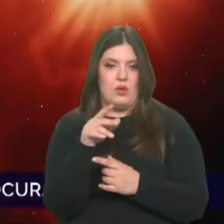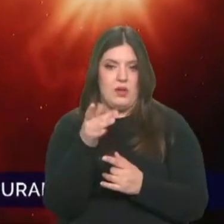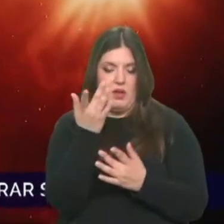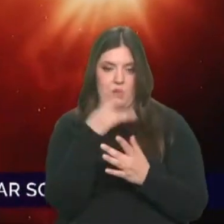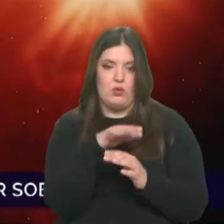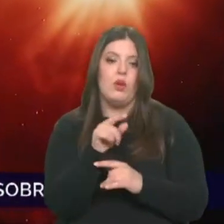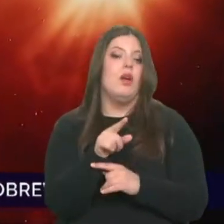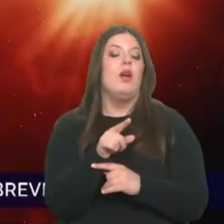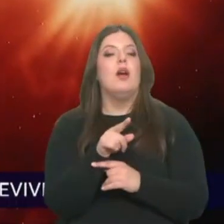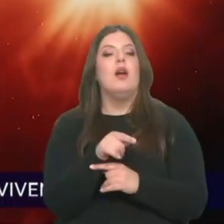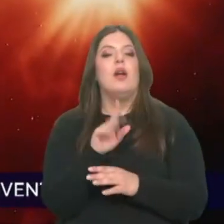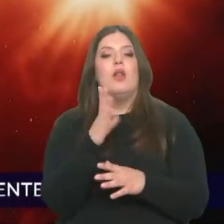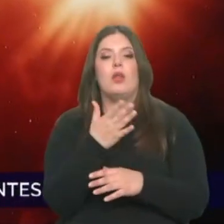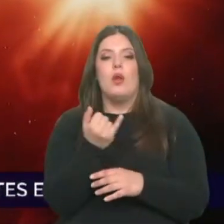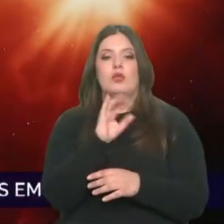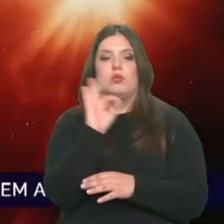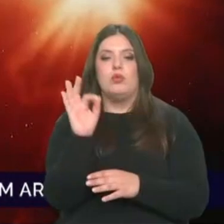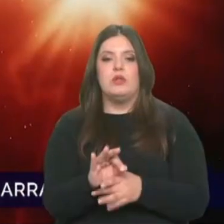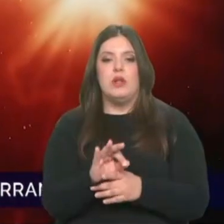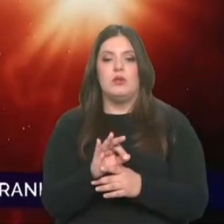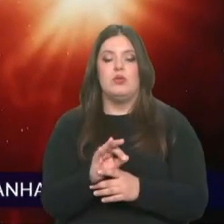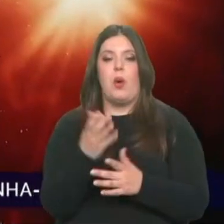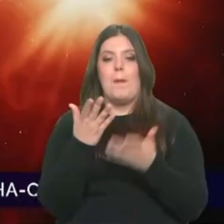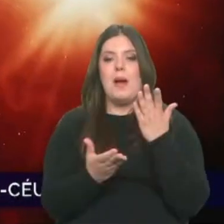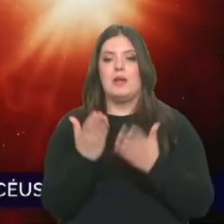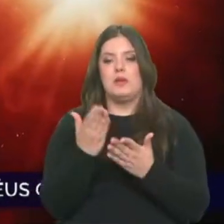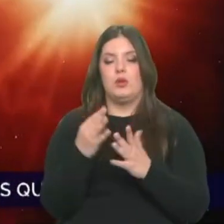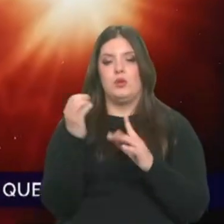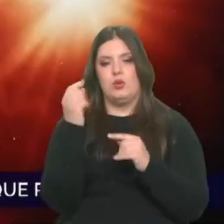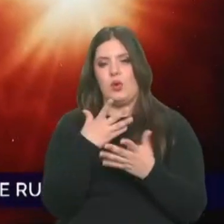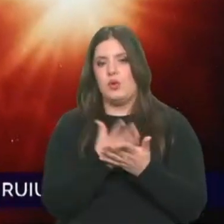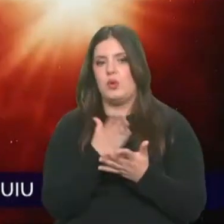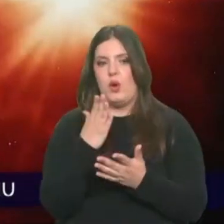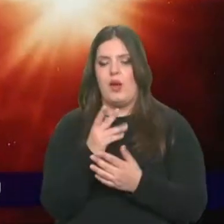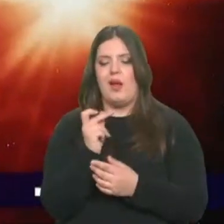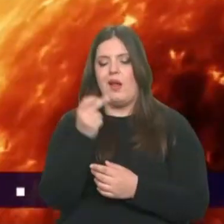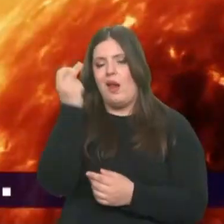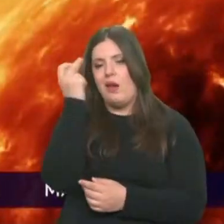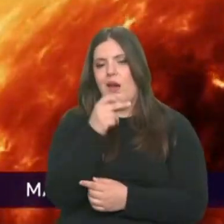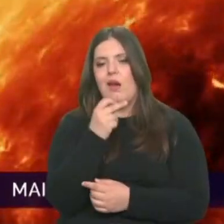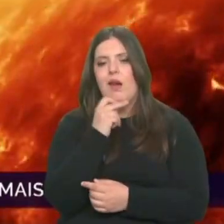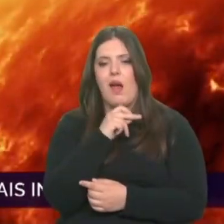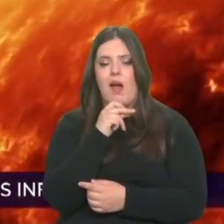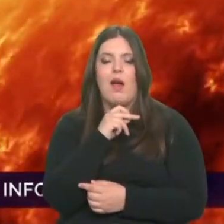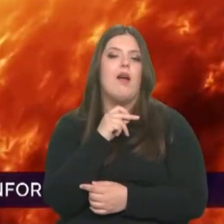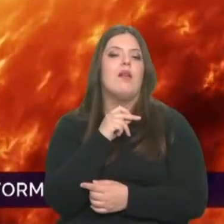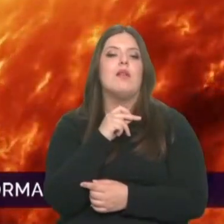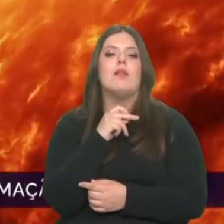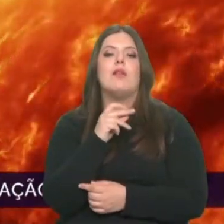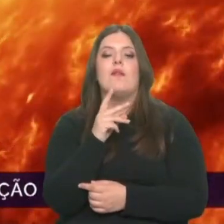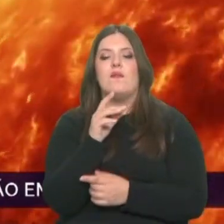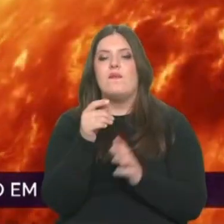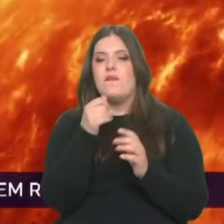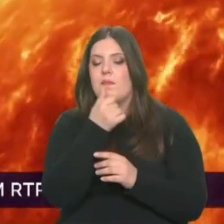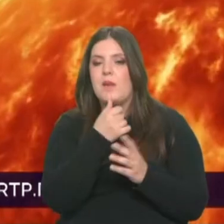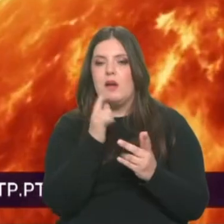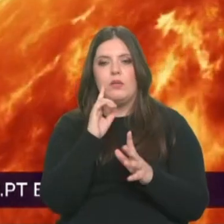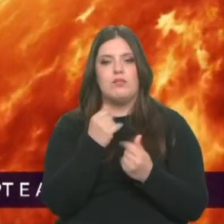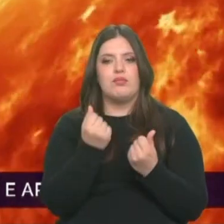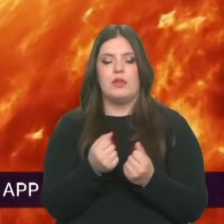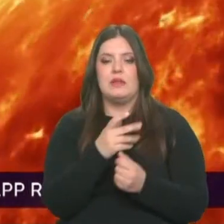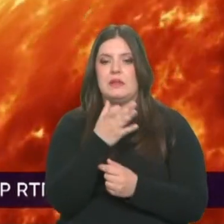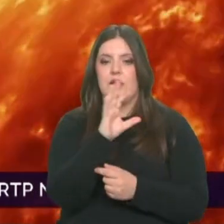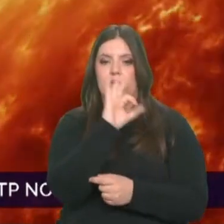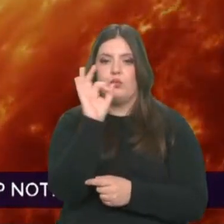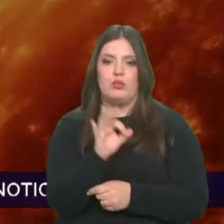de 12% da massa do Sol, apenas 12%. As anãs vermelhas são as estrelas mais populosas da Via Láctea. Cerca de 70% das estrelas são